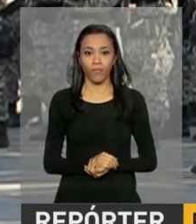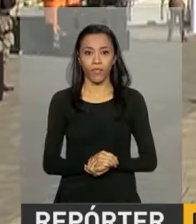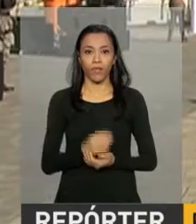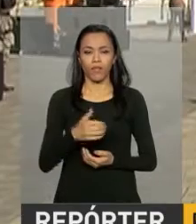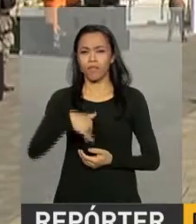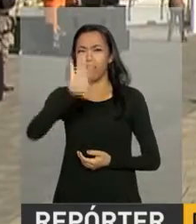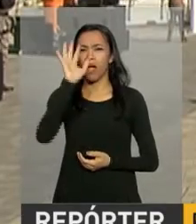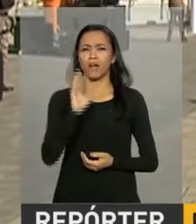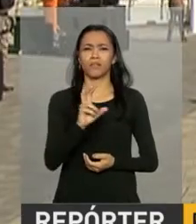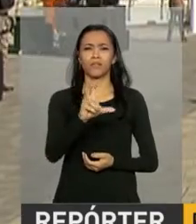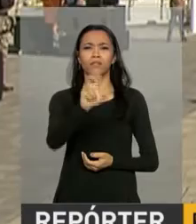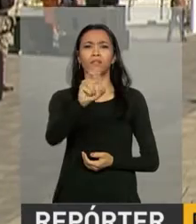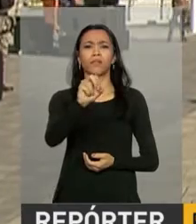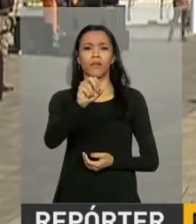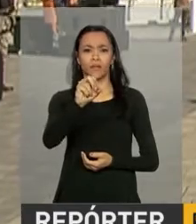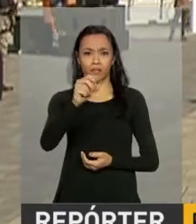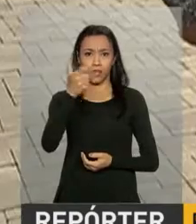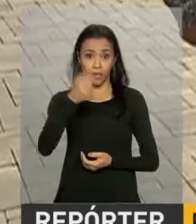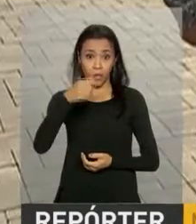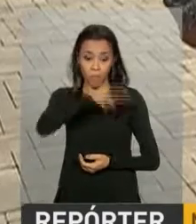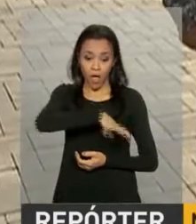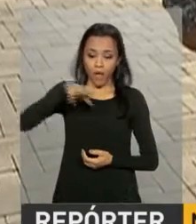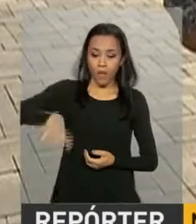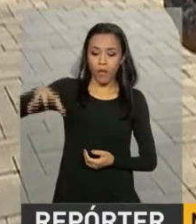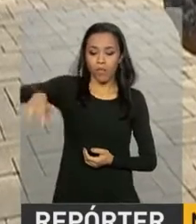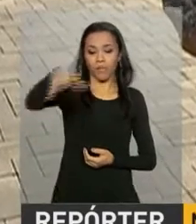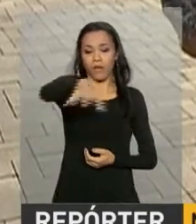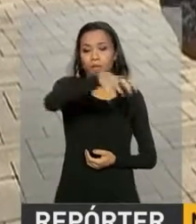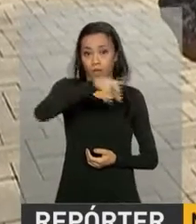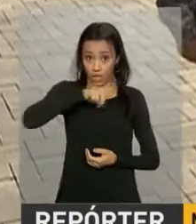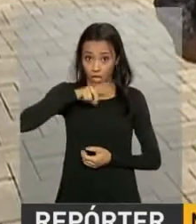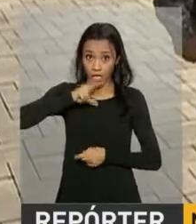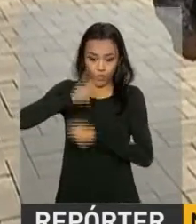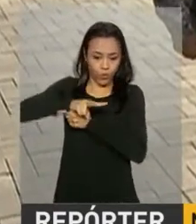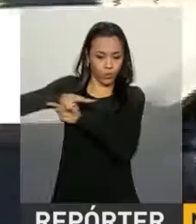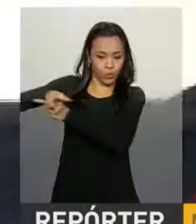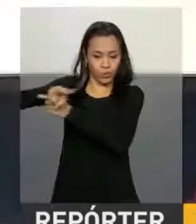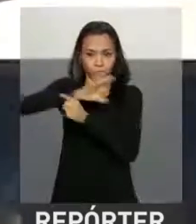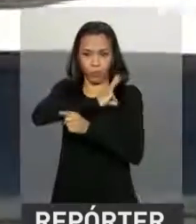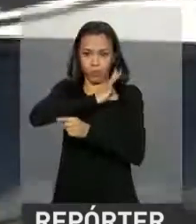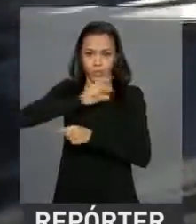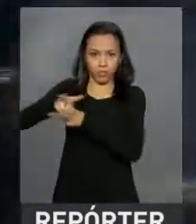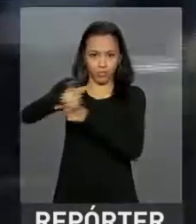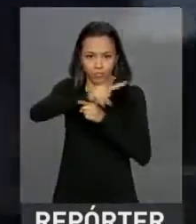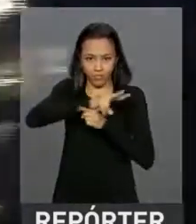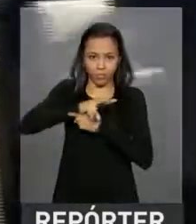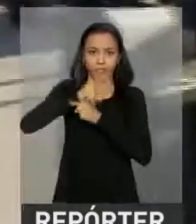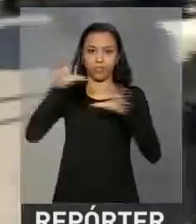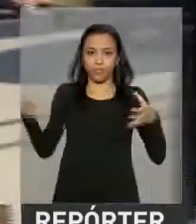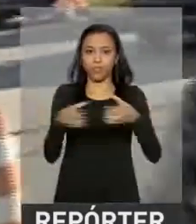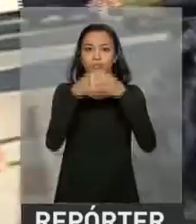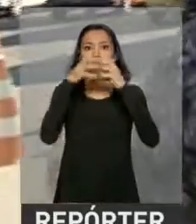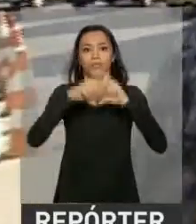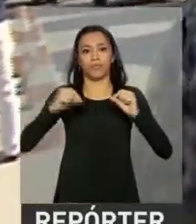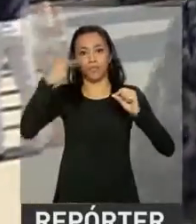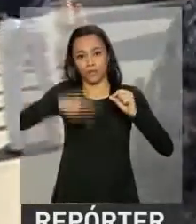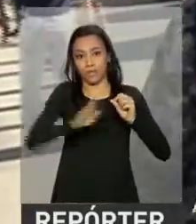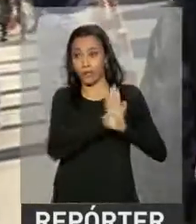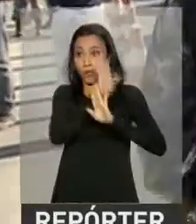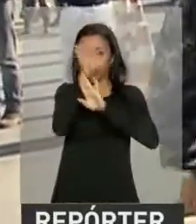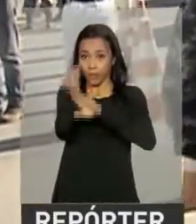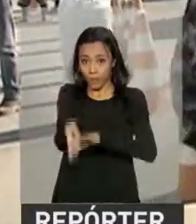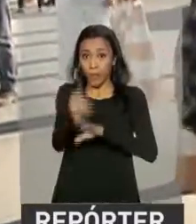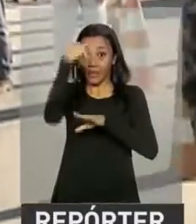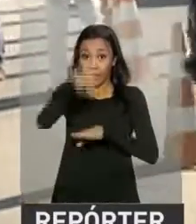São mais de 50 instalações olímpicas que passam a ter a segurança garantida pela Força Nacional de Segurança Pública a